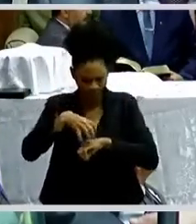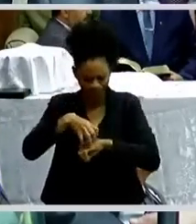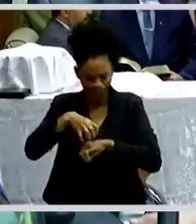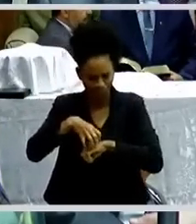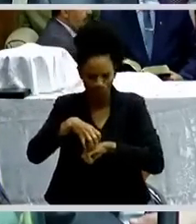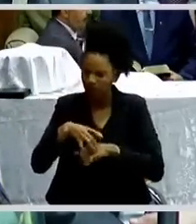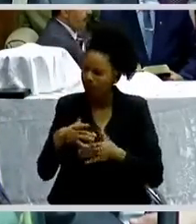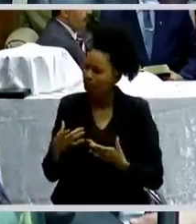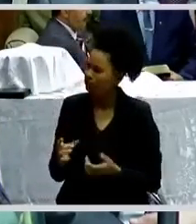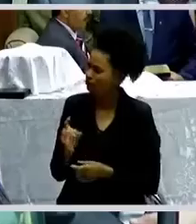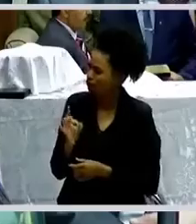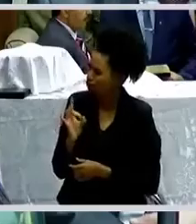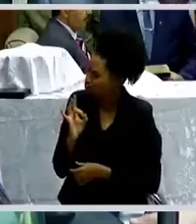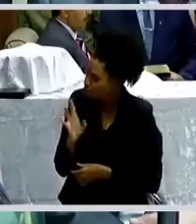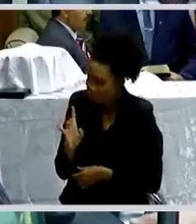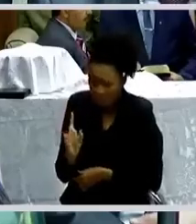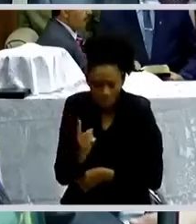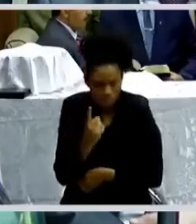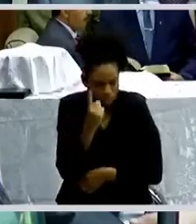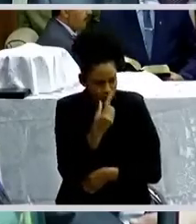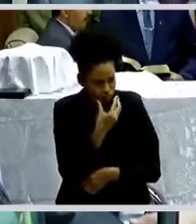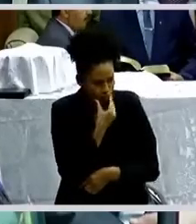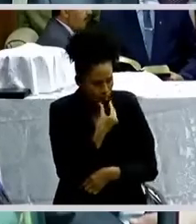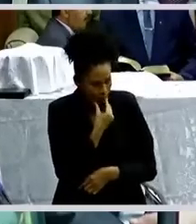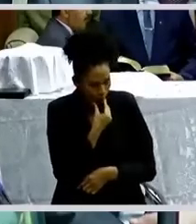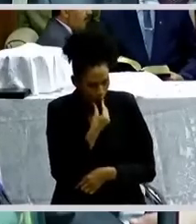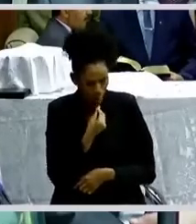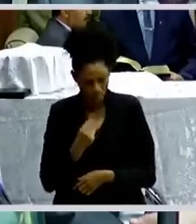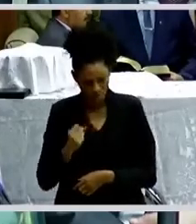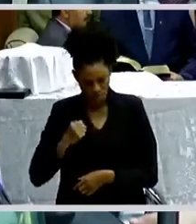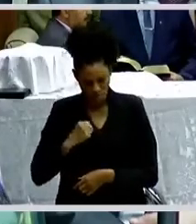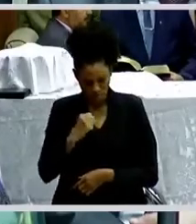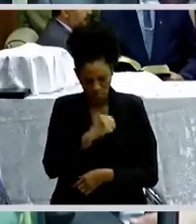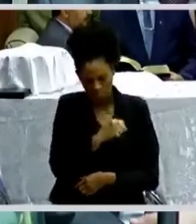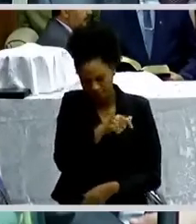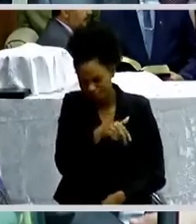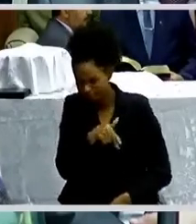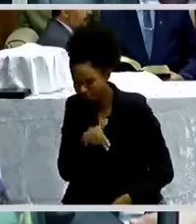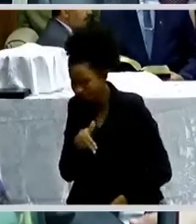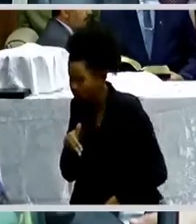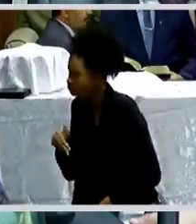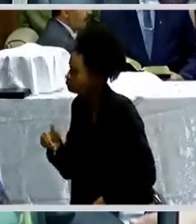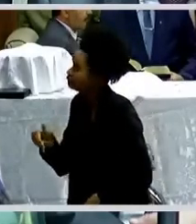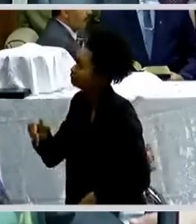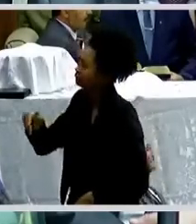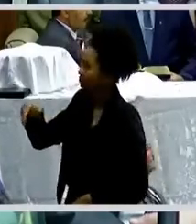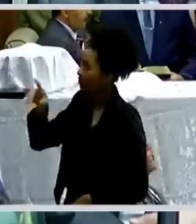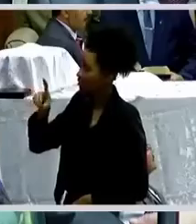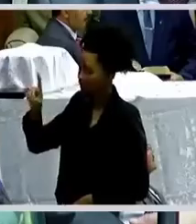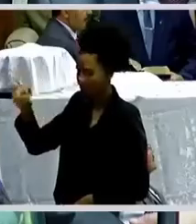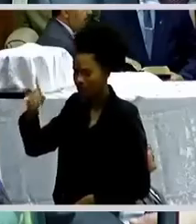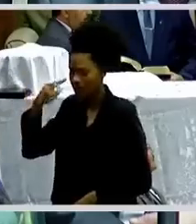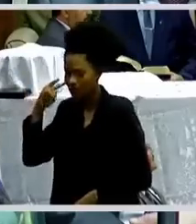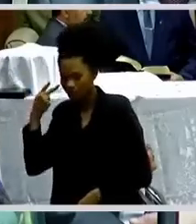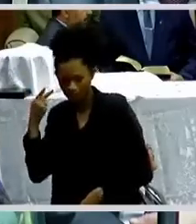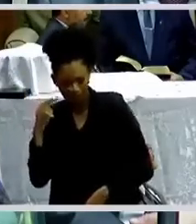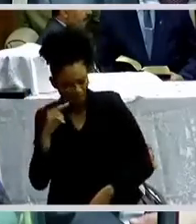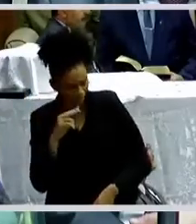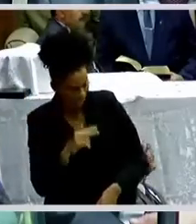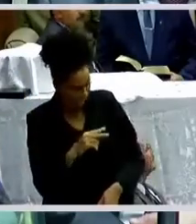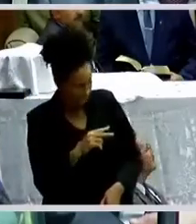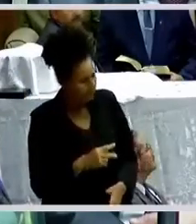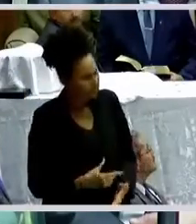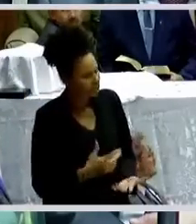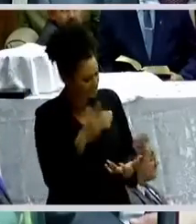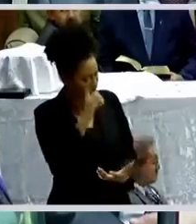homem. Então é quando Samuel vai a Deus, e se nós observarmos, Deus atende o pedido